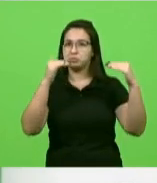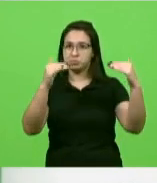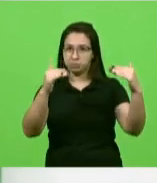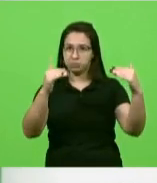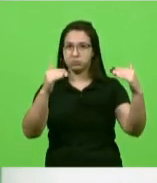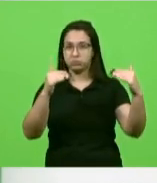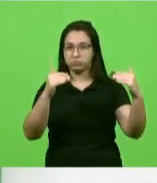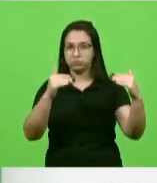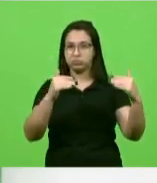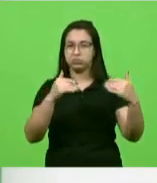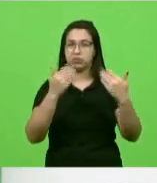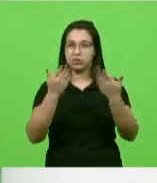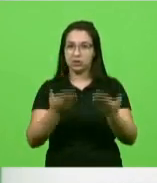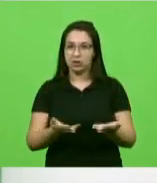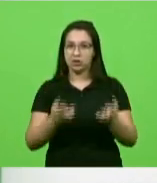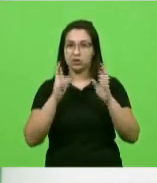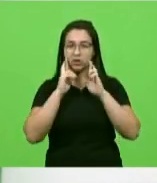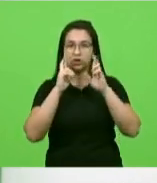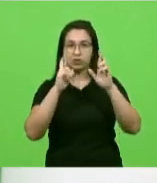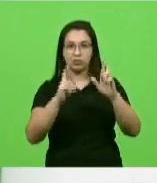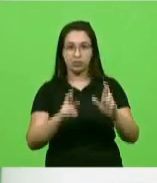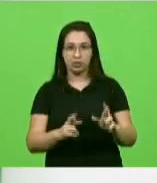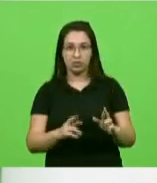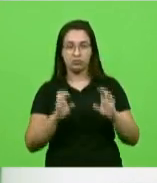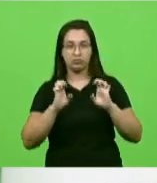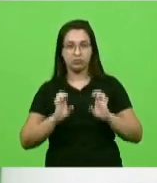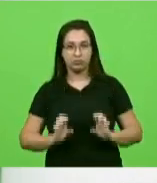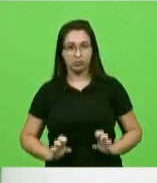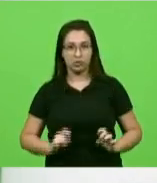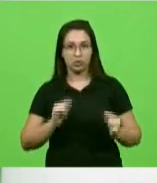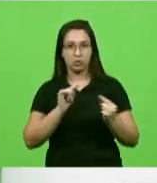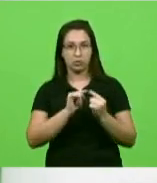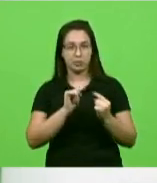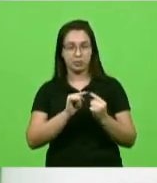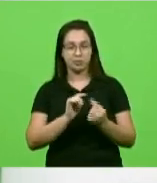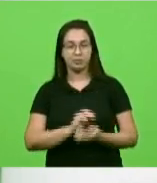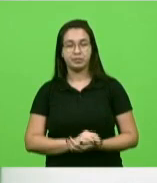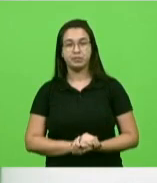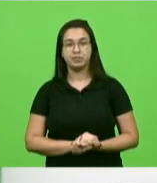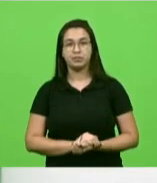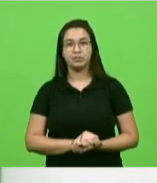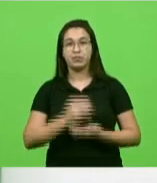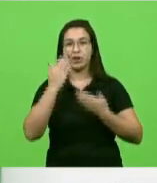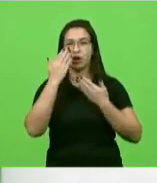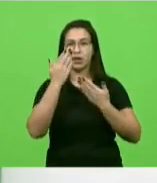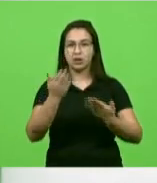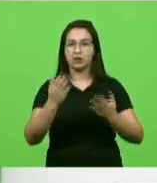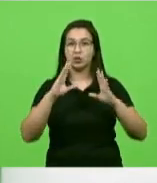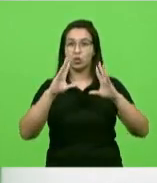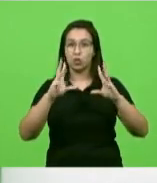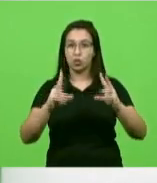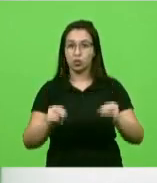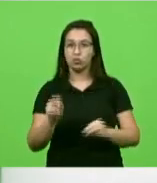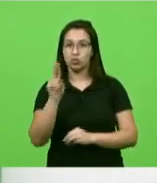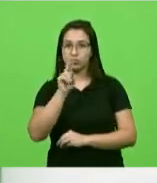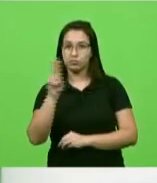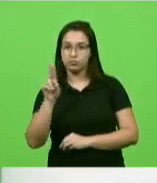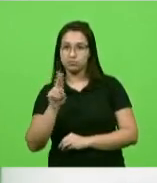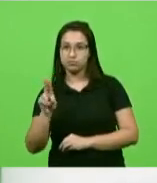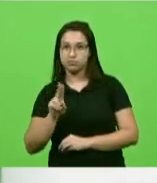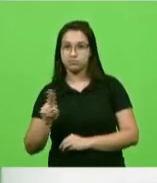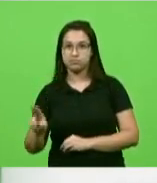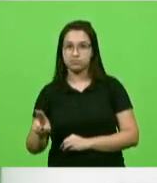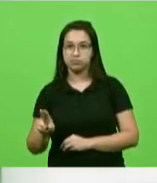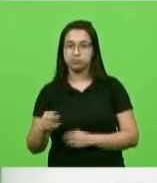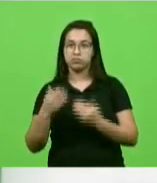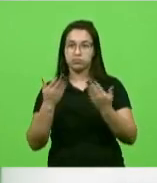com tratamento respeitoso e muito ético. Agradeço todos já nominados e